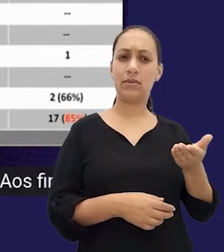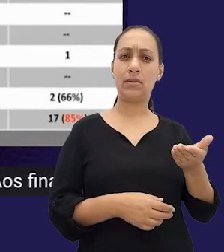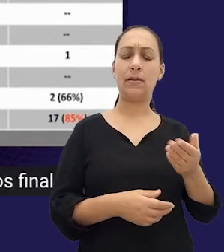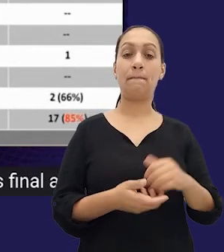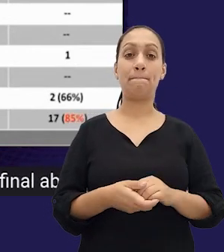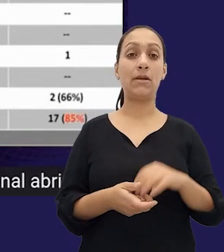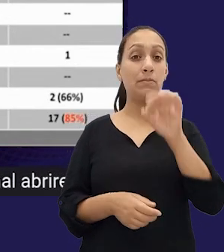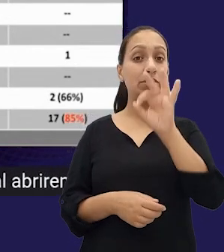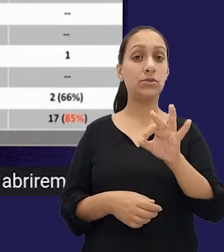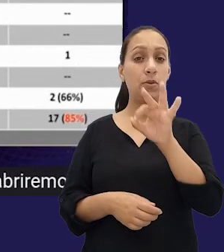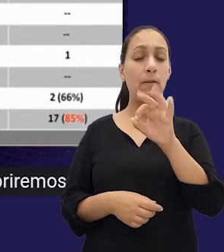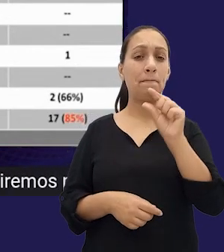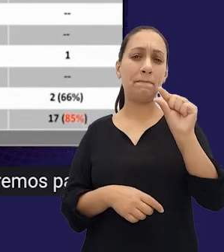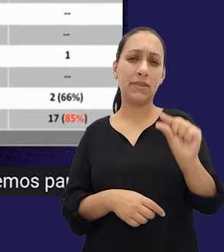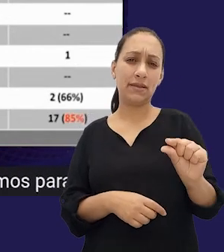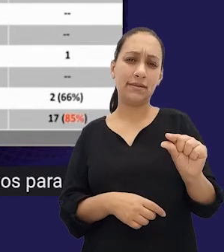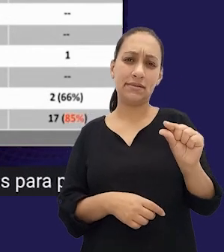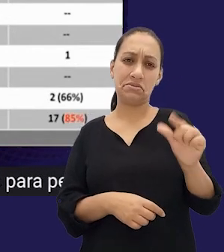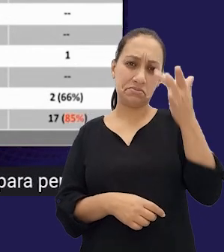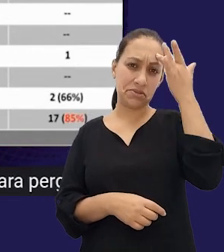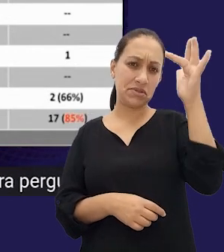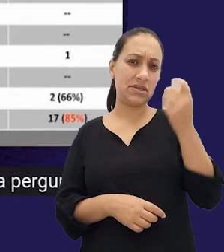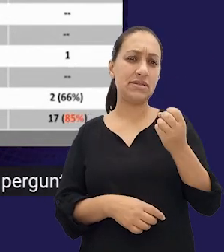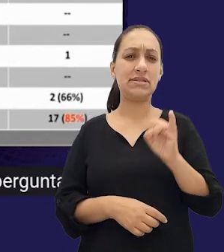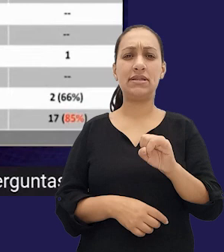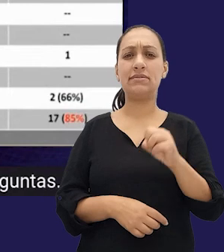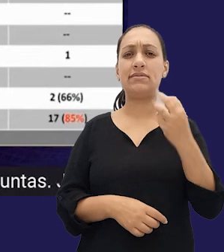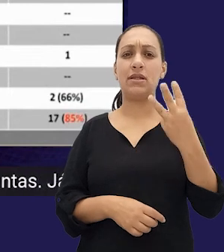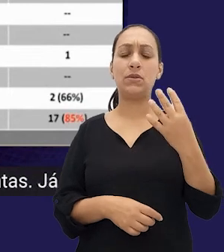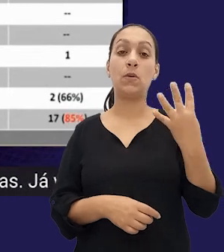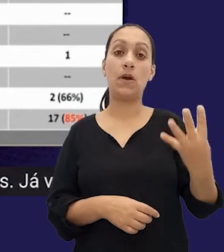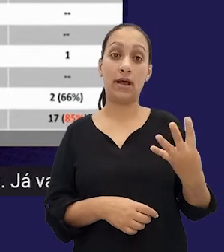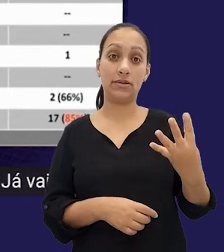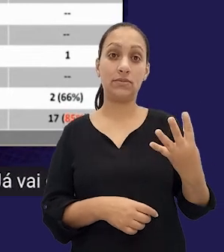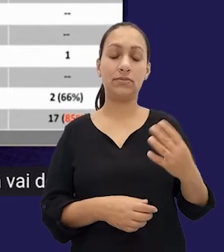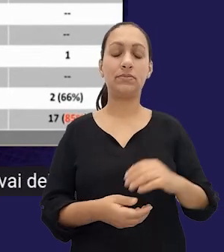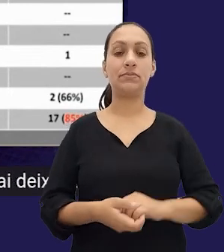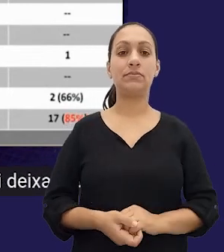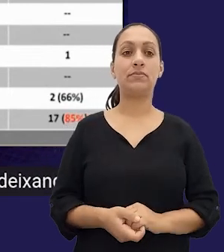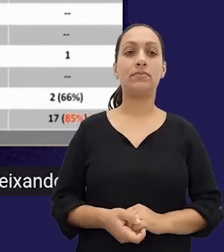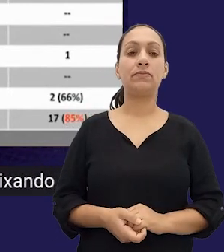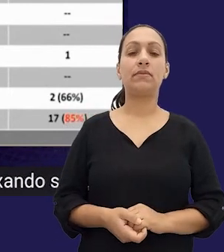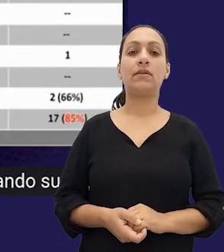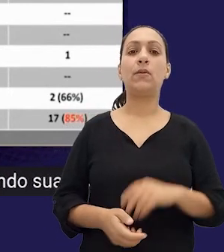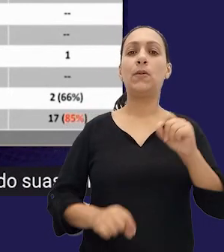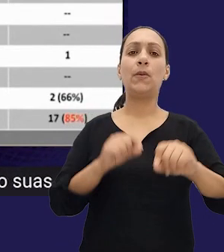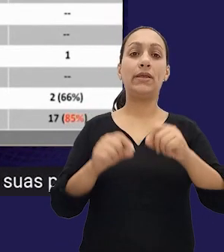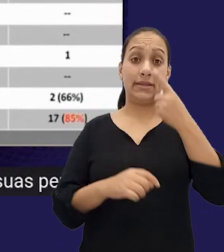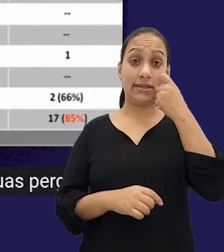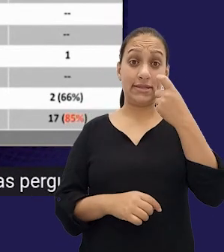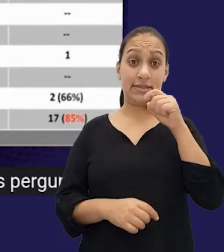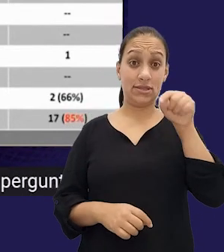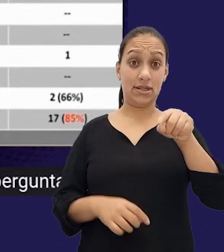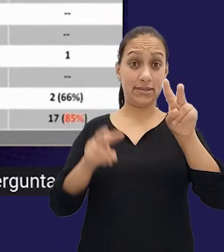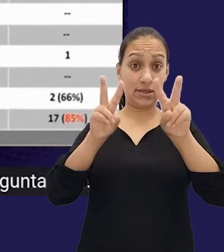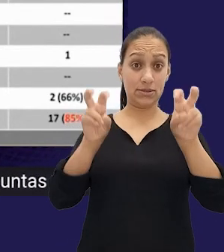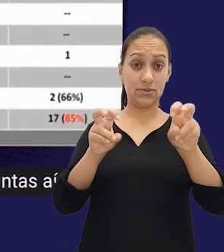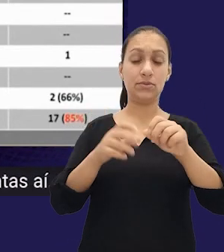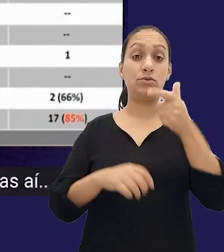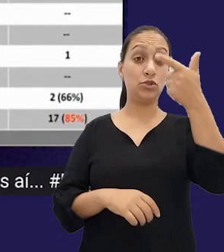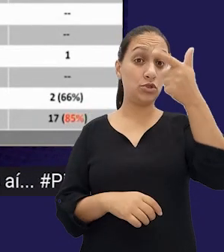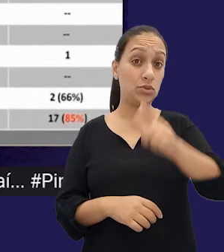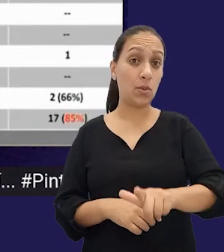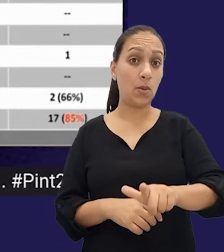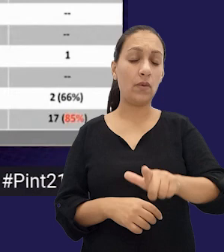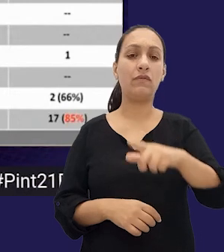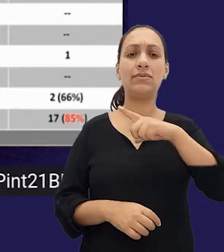percentual, né, uma quantidade pequenininha, não sei se 3 ou 4, Enterococcus fecalis. O que é interessante aqui? De novo, né,